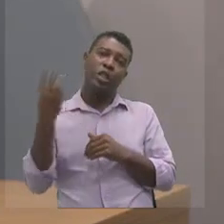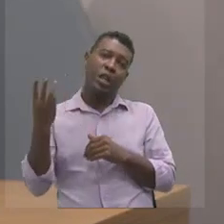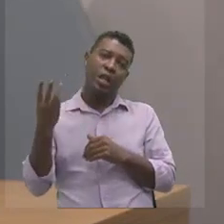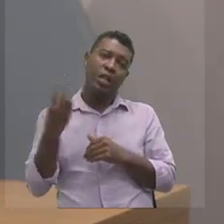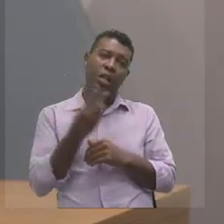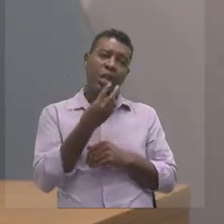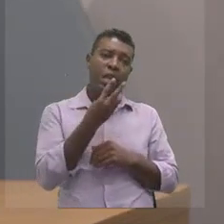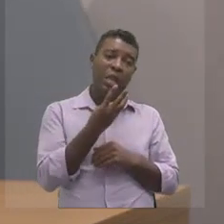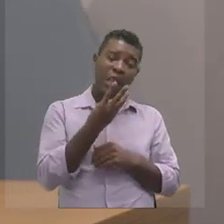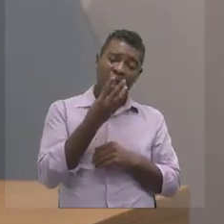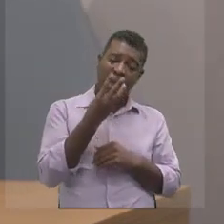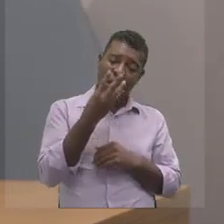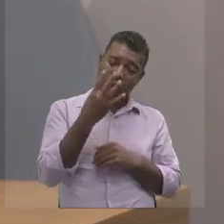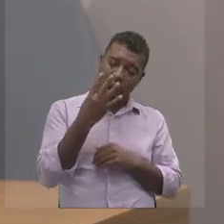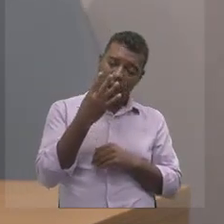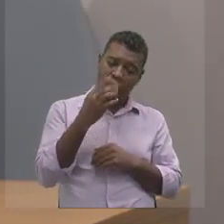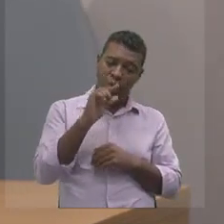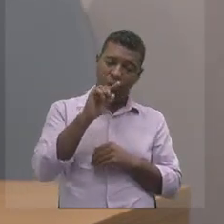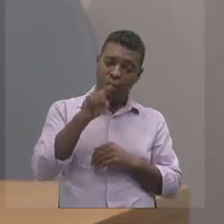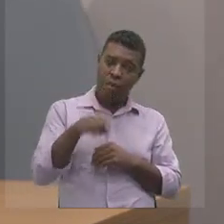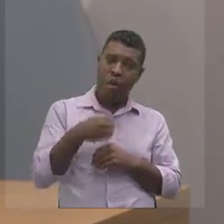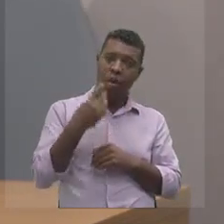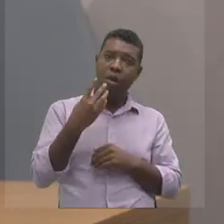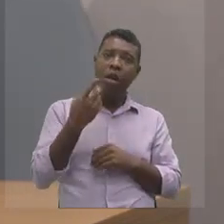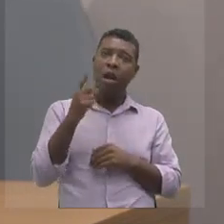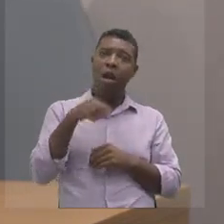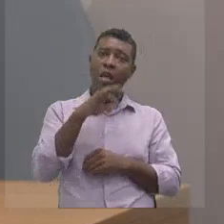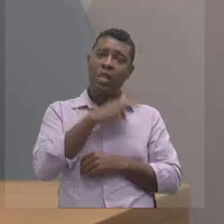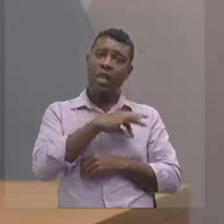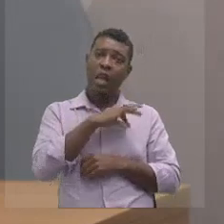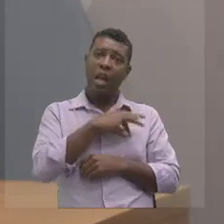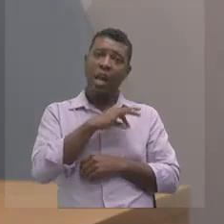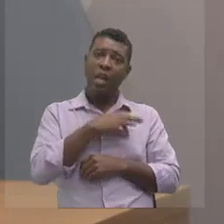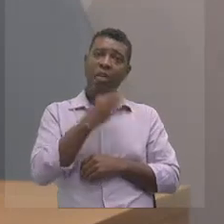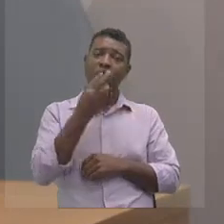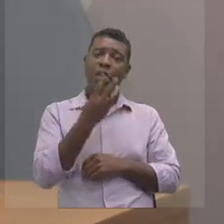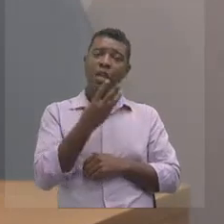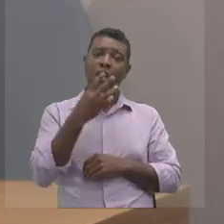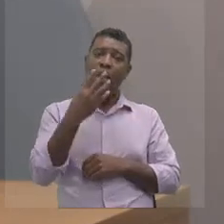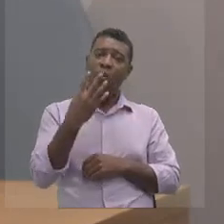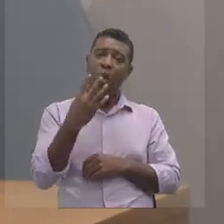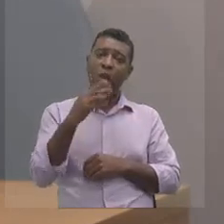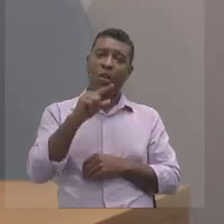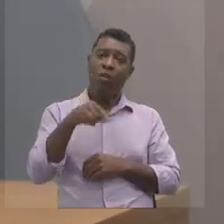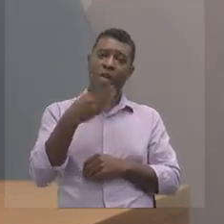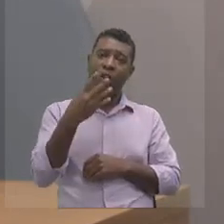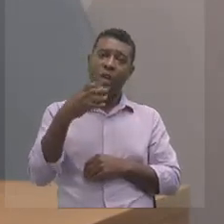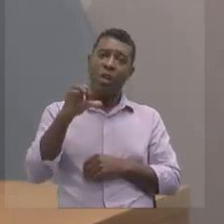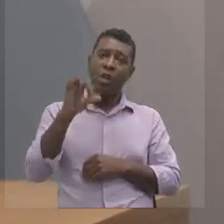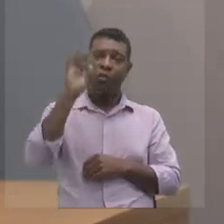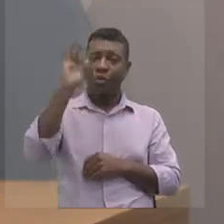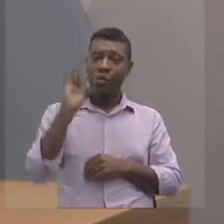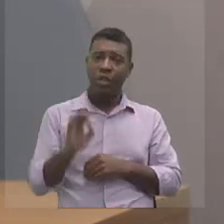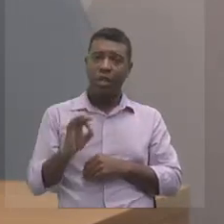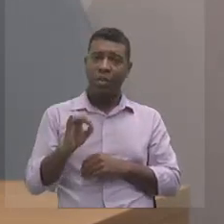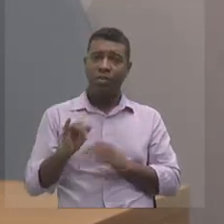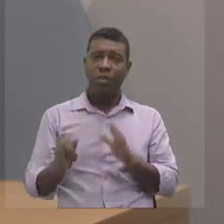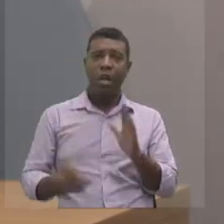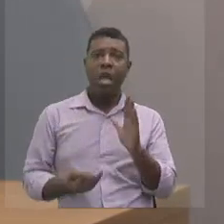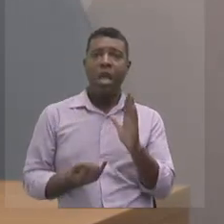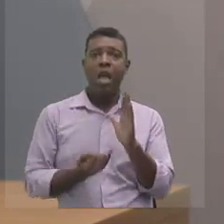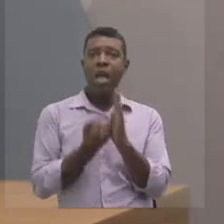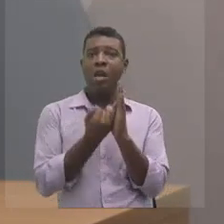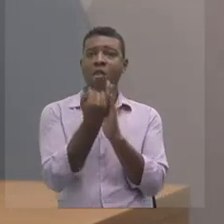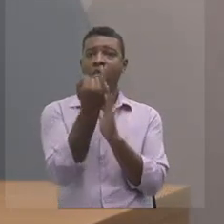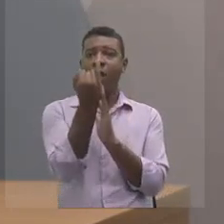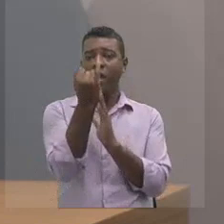34.49% salário aquelas pessoas recebem para sobreviver a inflação do período de